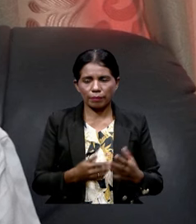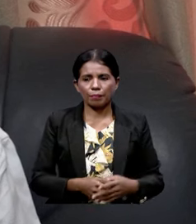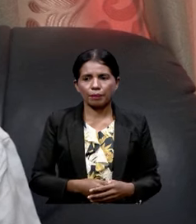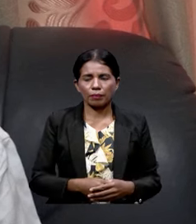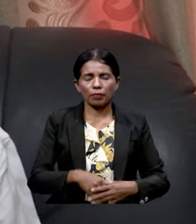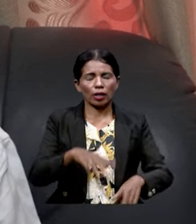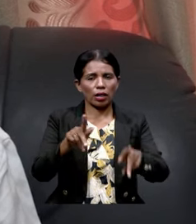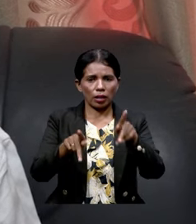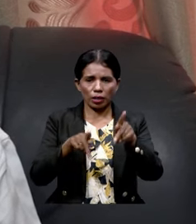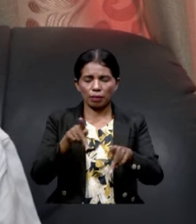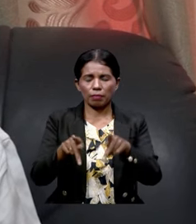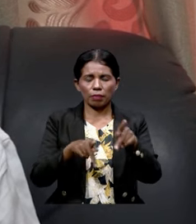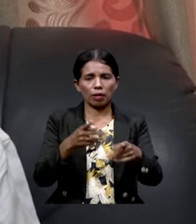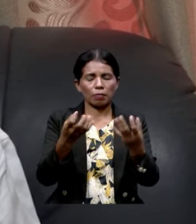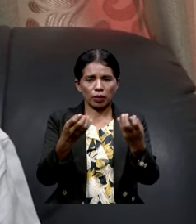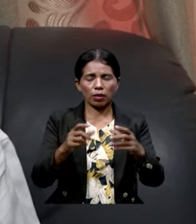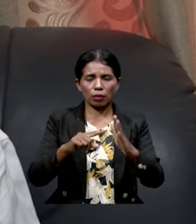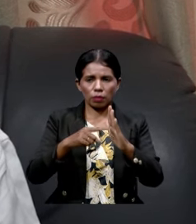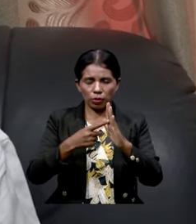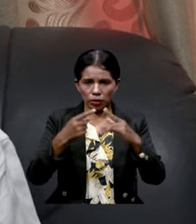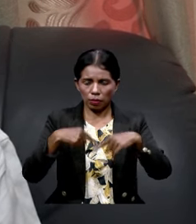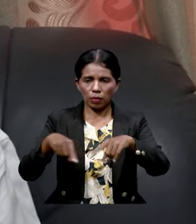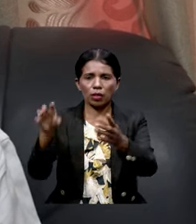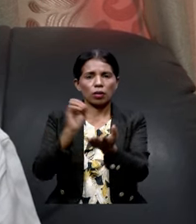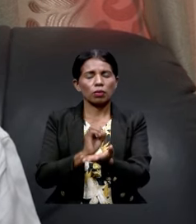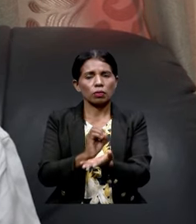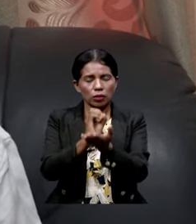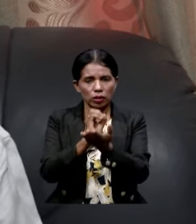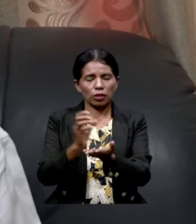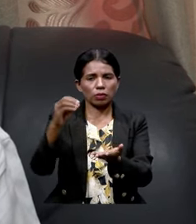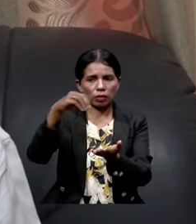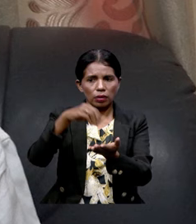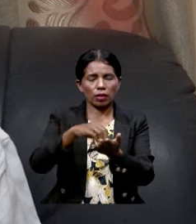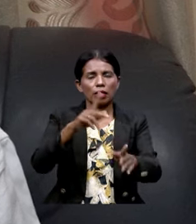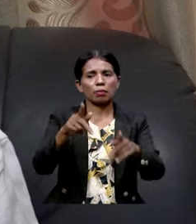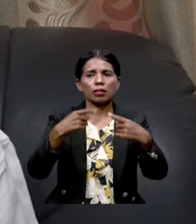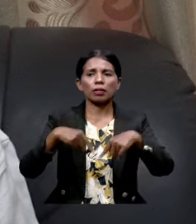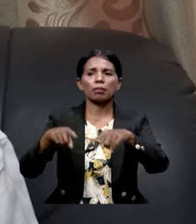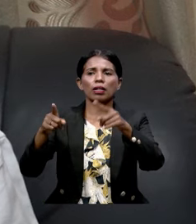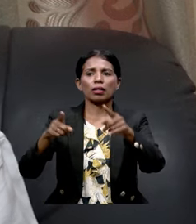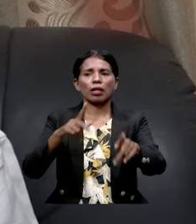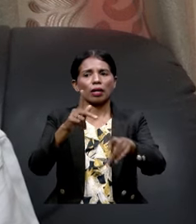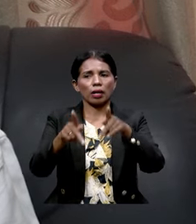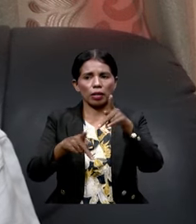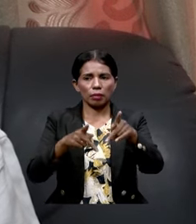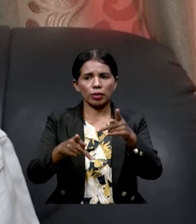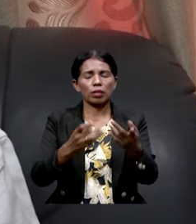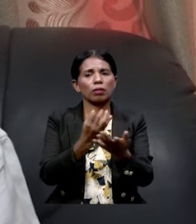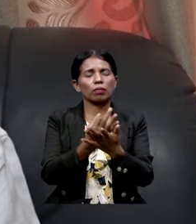ema barakona komesa ba ia o ikusi a tu investe ema serbane sira ema serne o